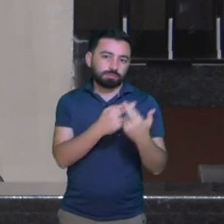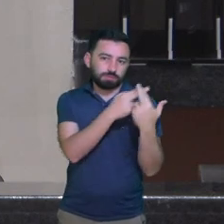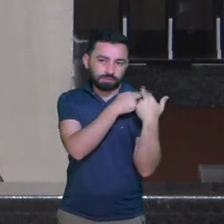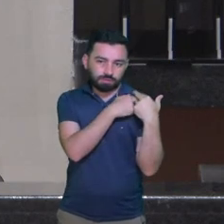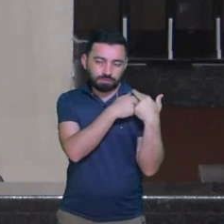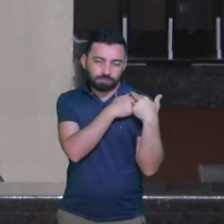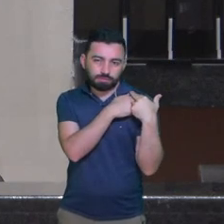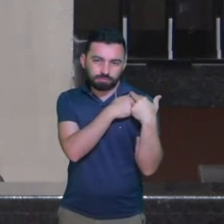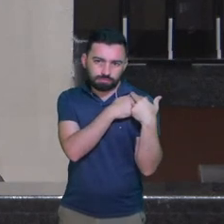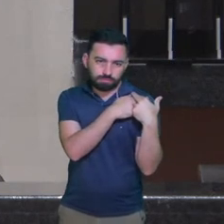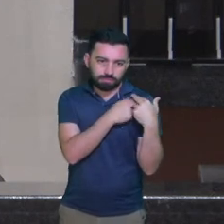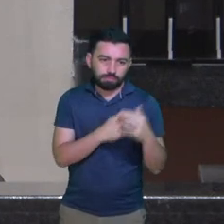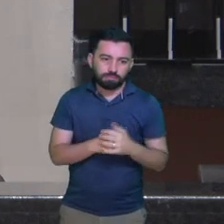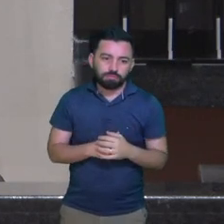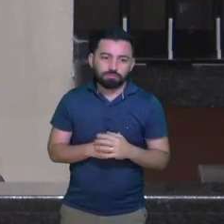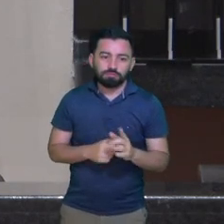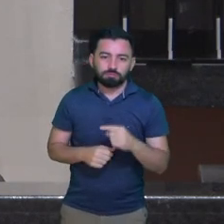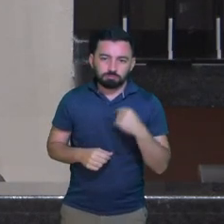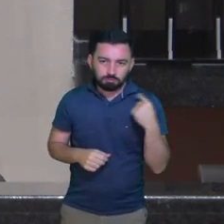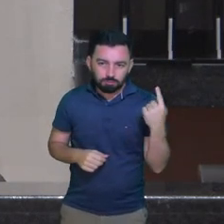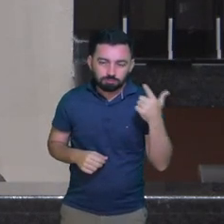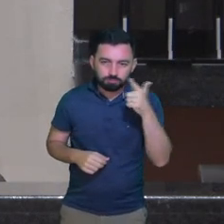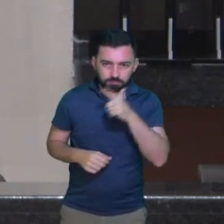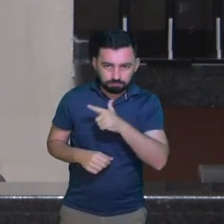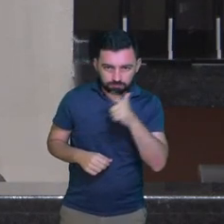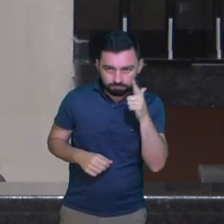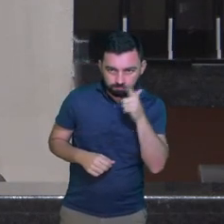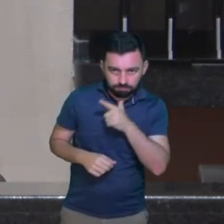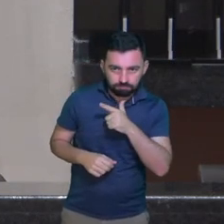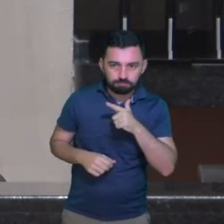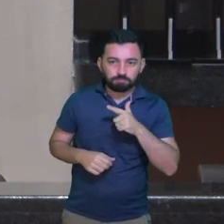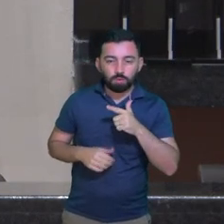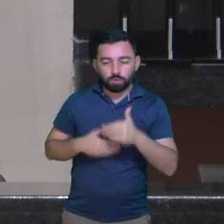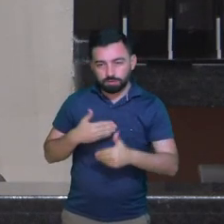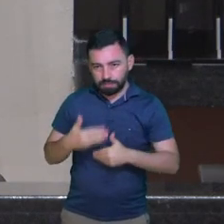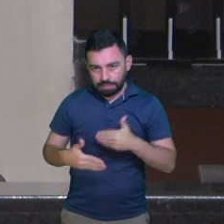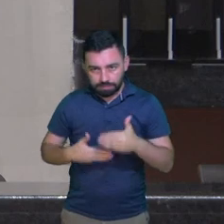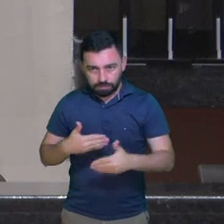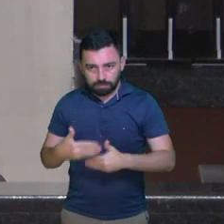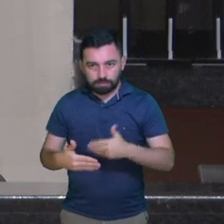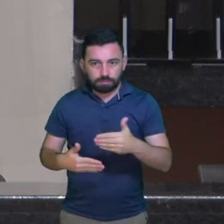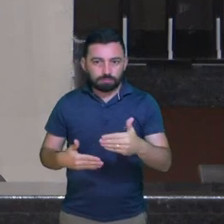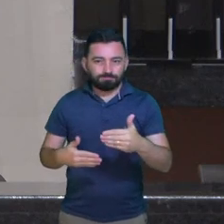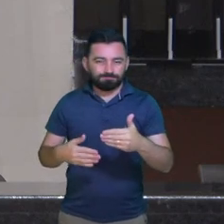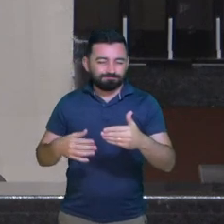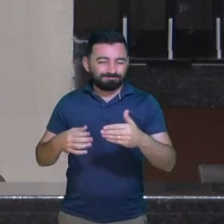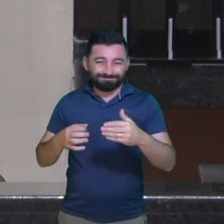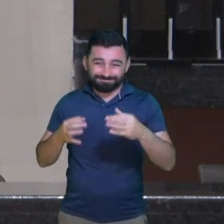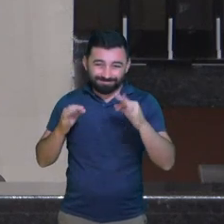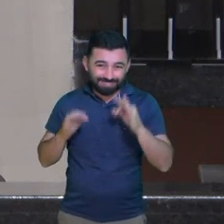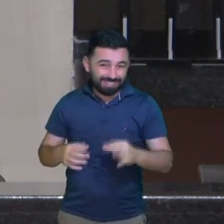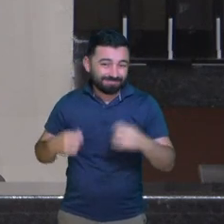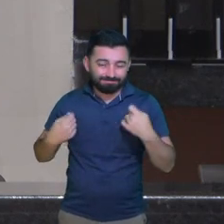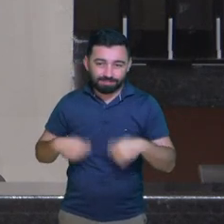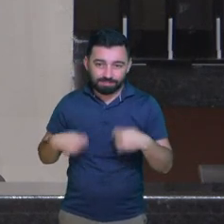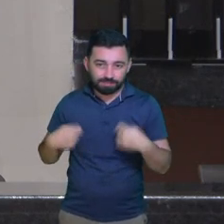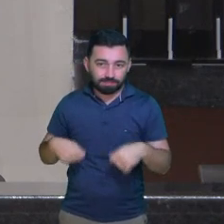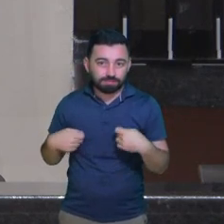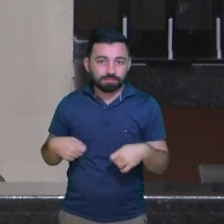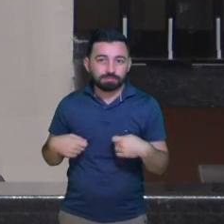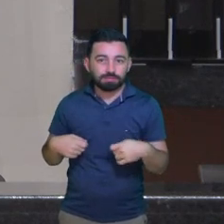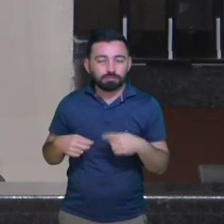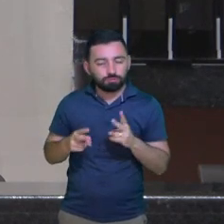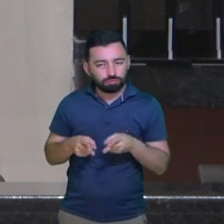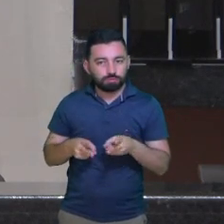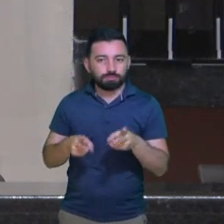aguarda porque nós desencadeamos um processo extremamente necessário mas que precisa ser